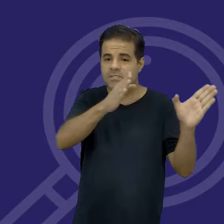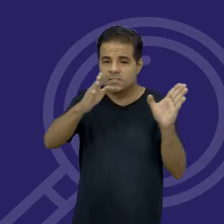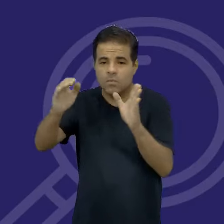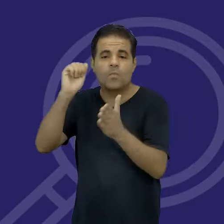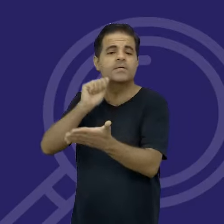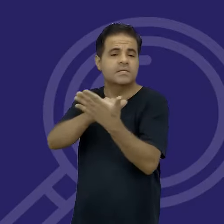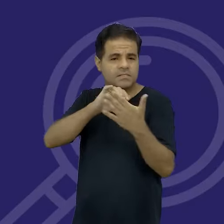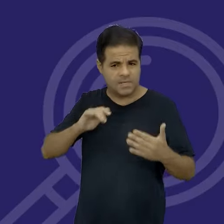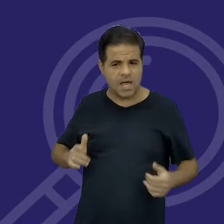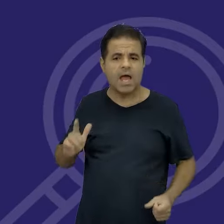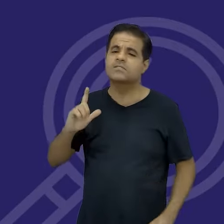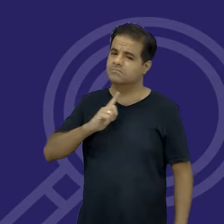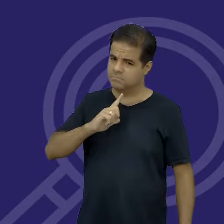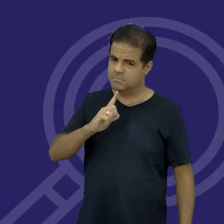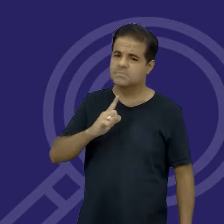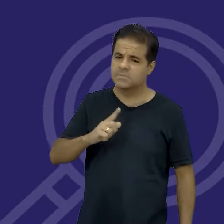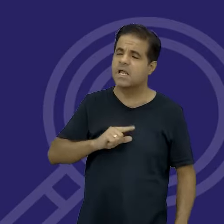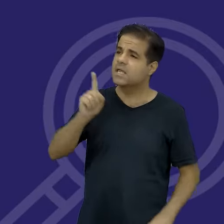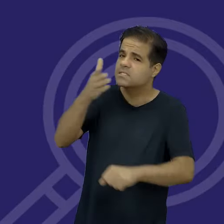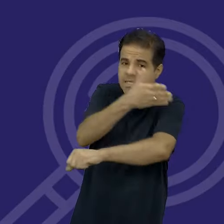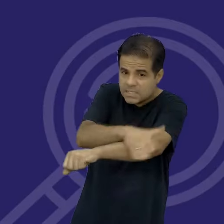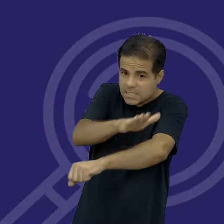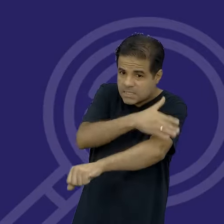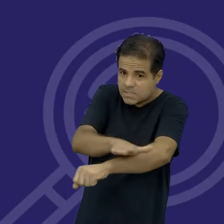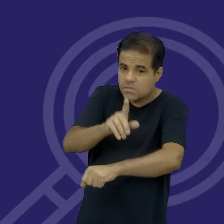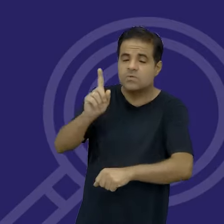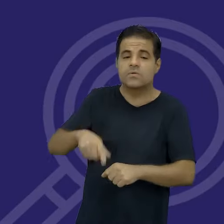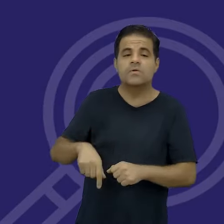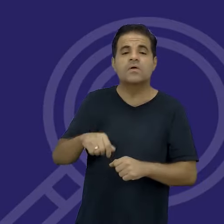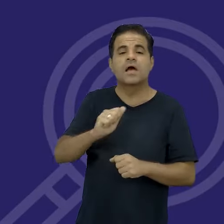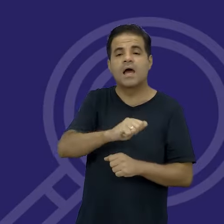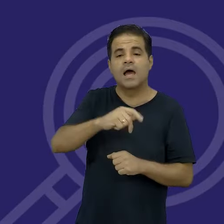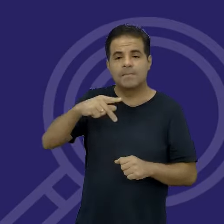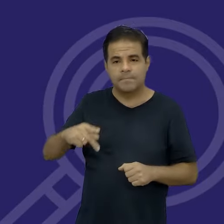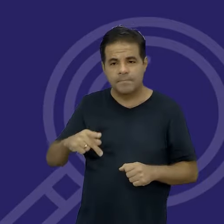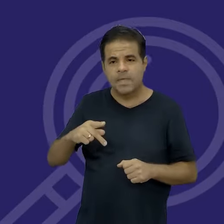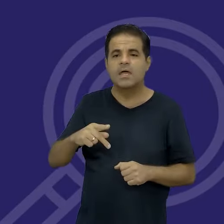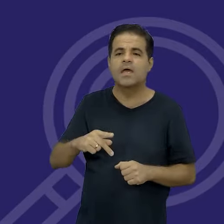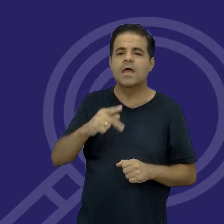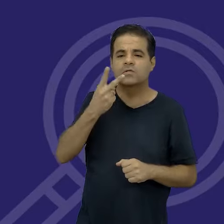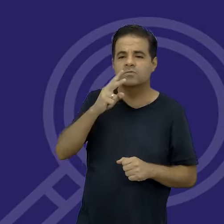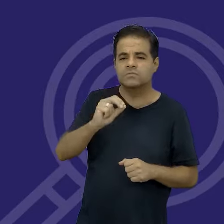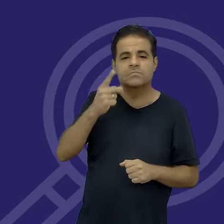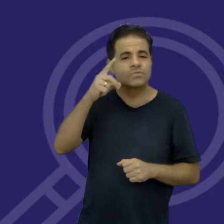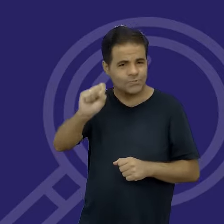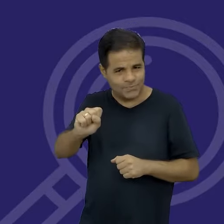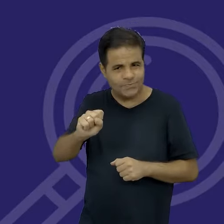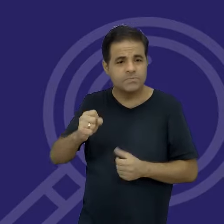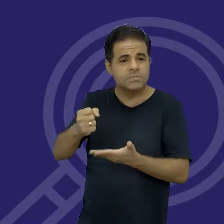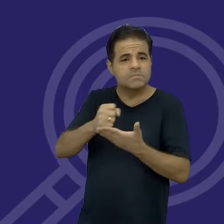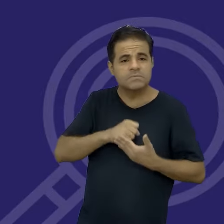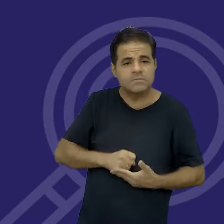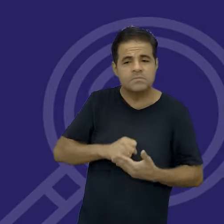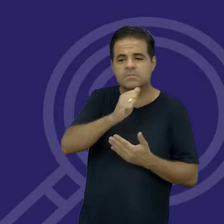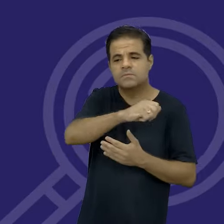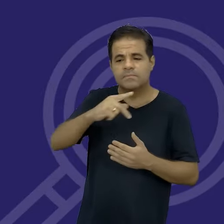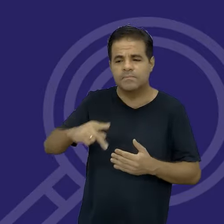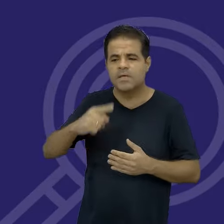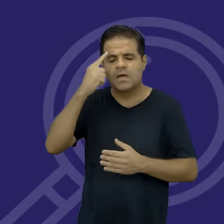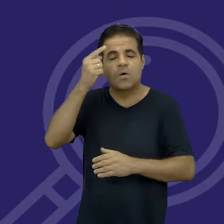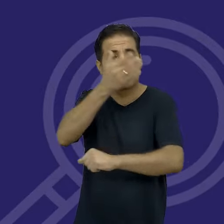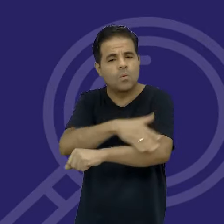atividade. Esse exercício ele é da AP de 2018, ele traz uma ideia de folha